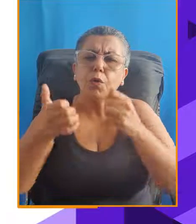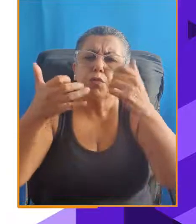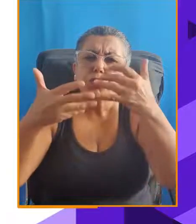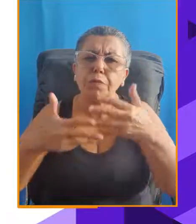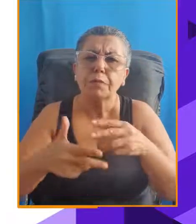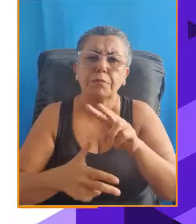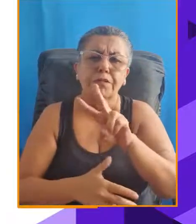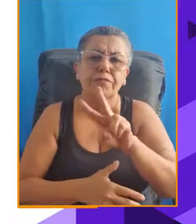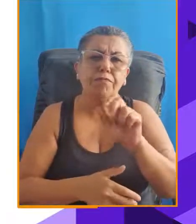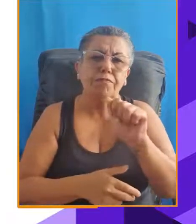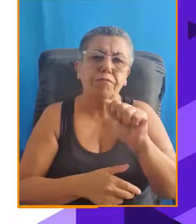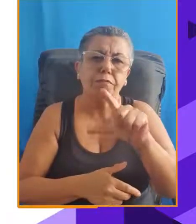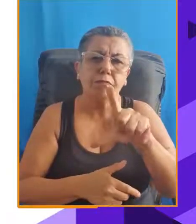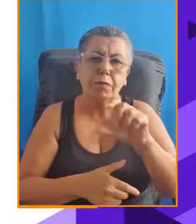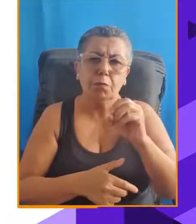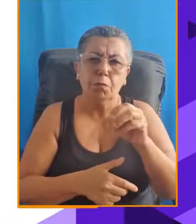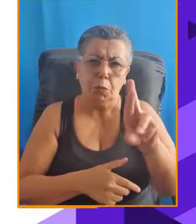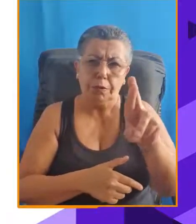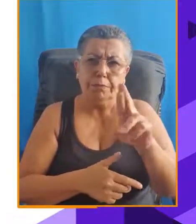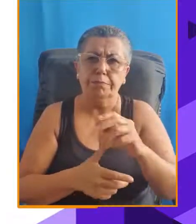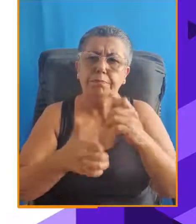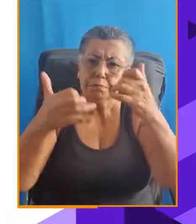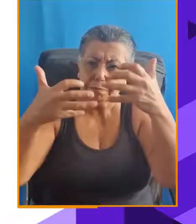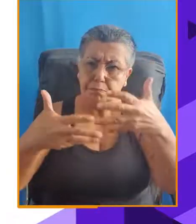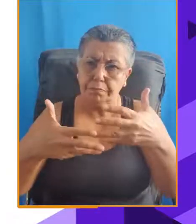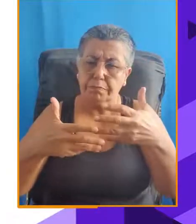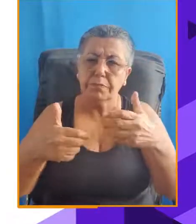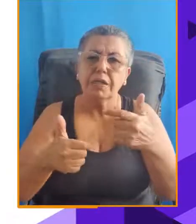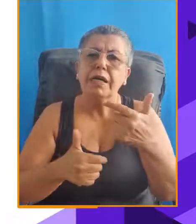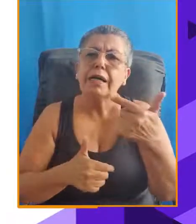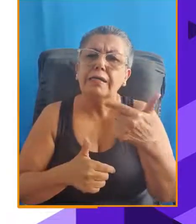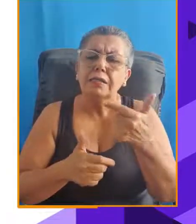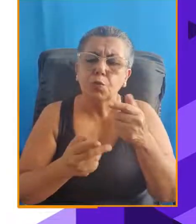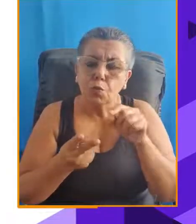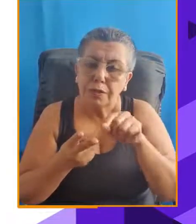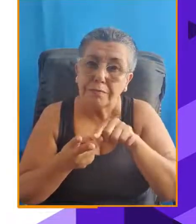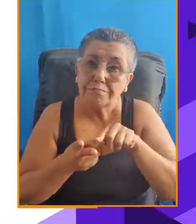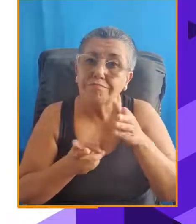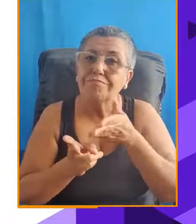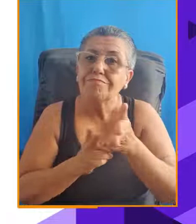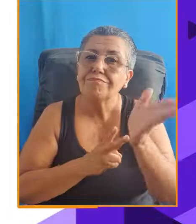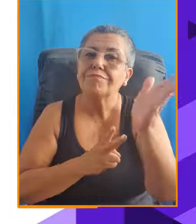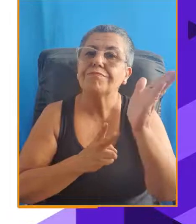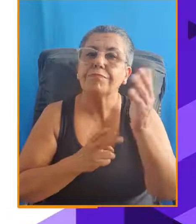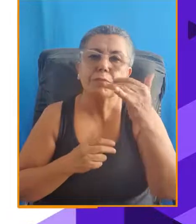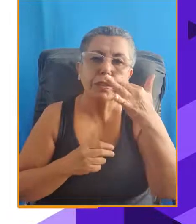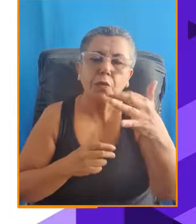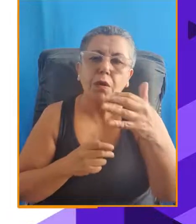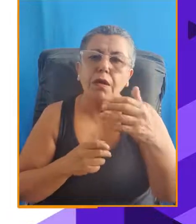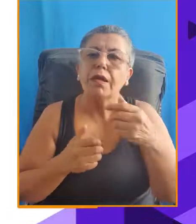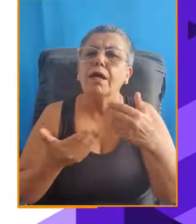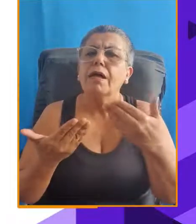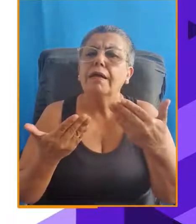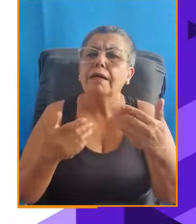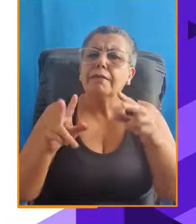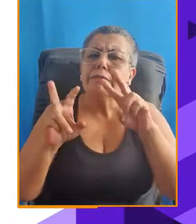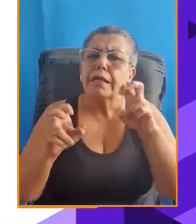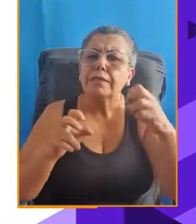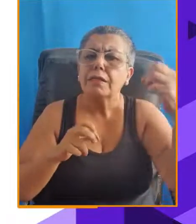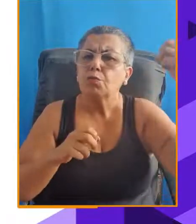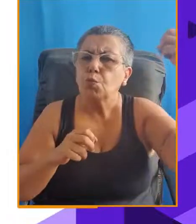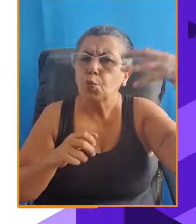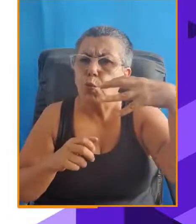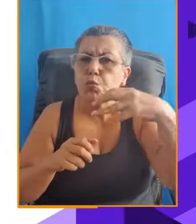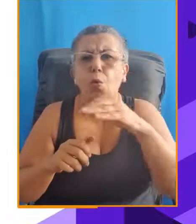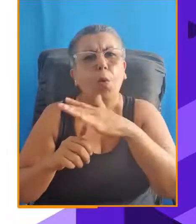Agora vamos falar sobre valor. A segunda dimensão da cor trata da luminosidade ou do